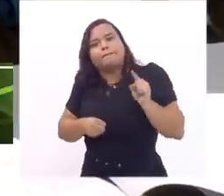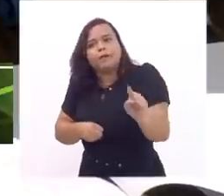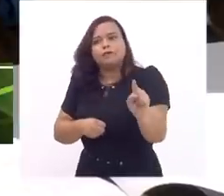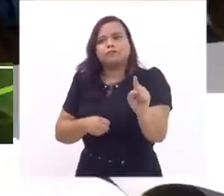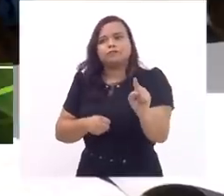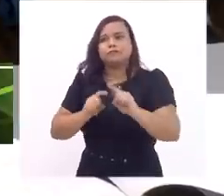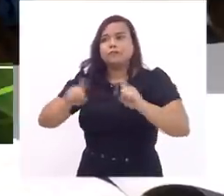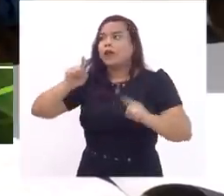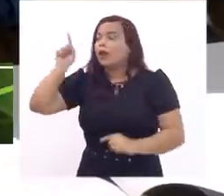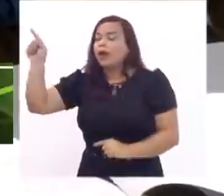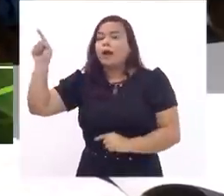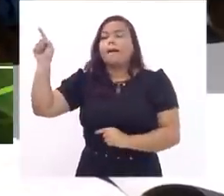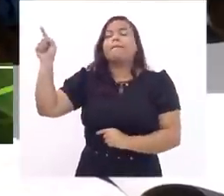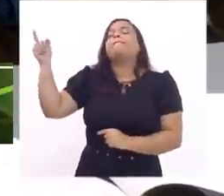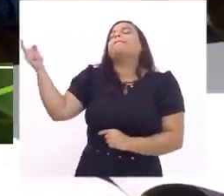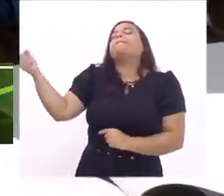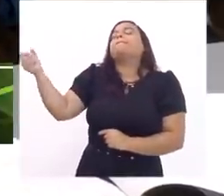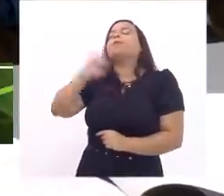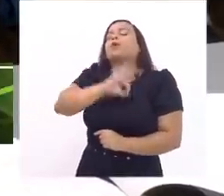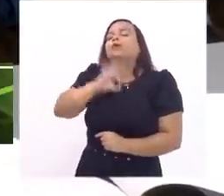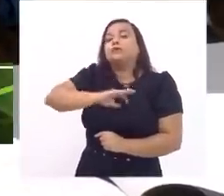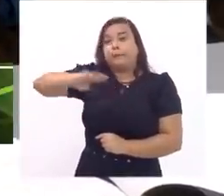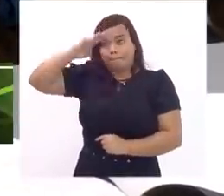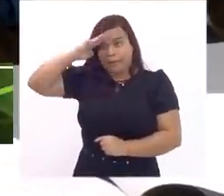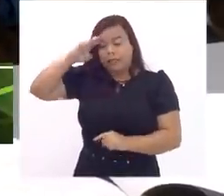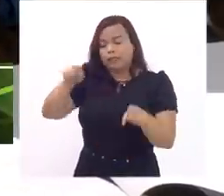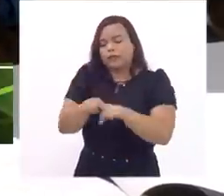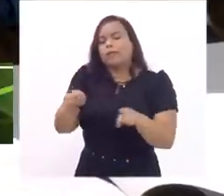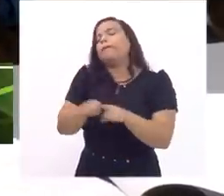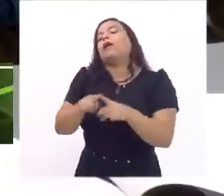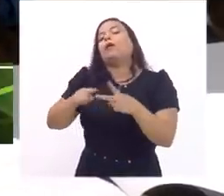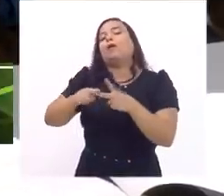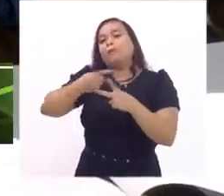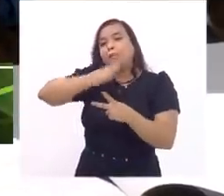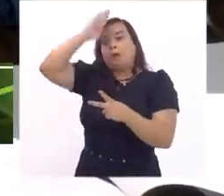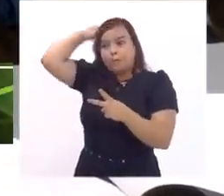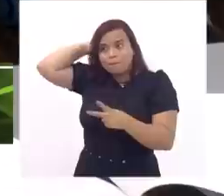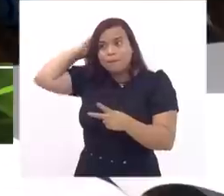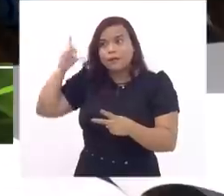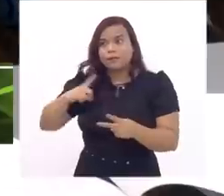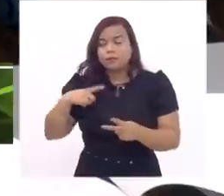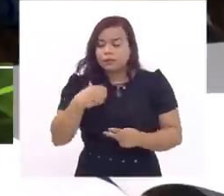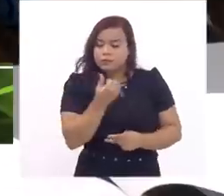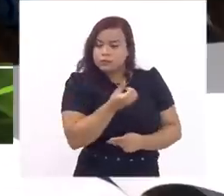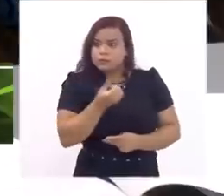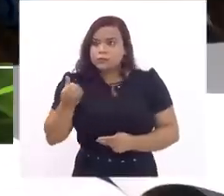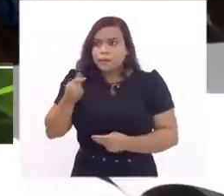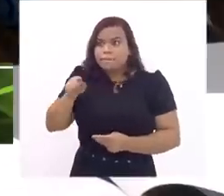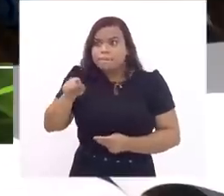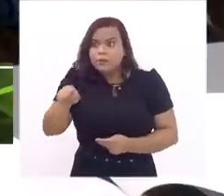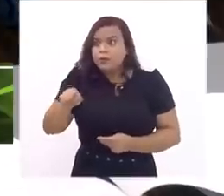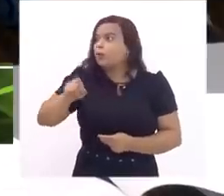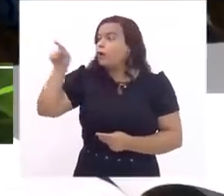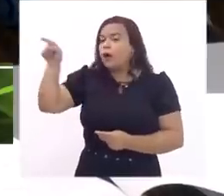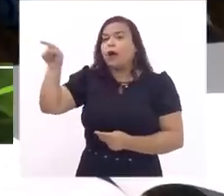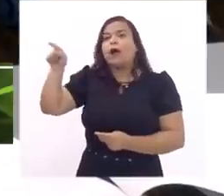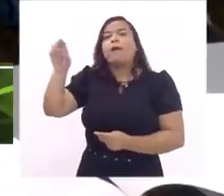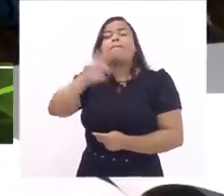de Bombeiros têm um quantitativo de 66 mil, a Polícia Militar recebeu um aumento